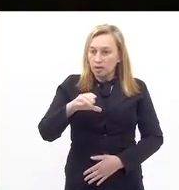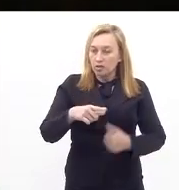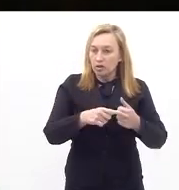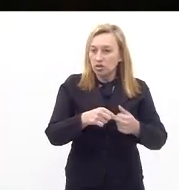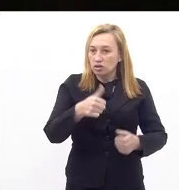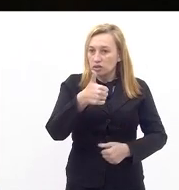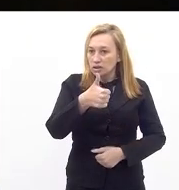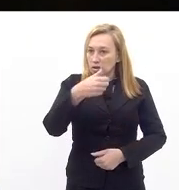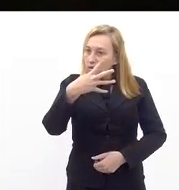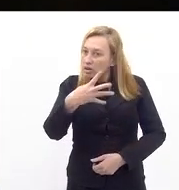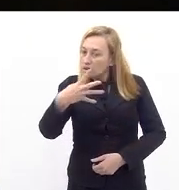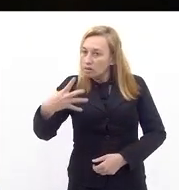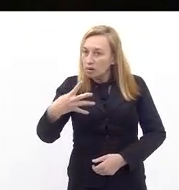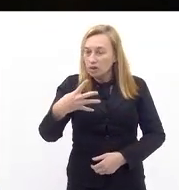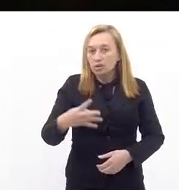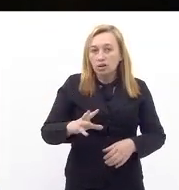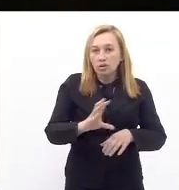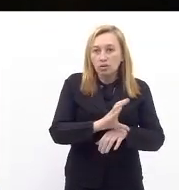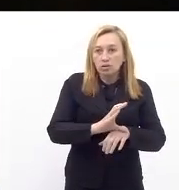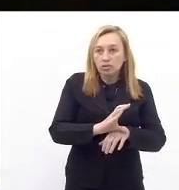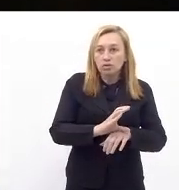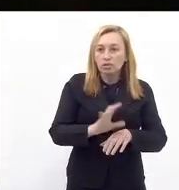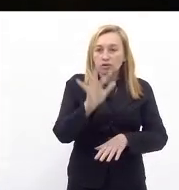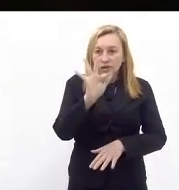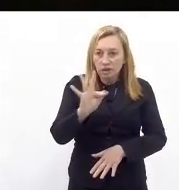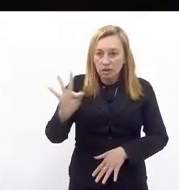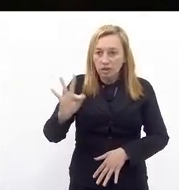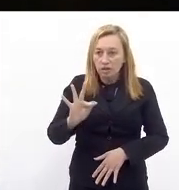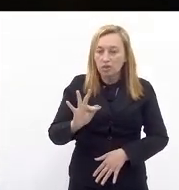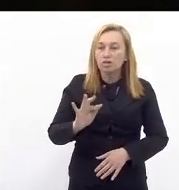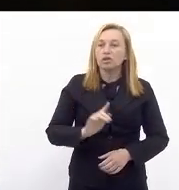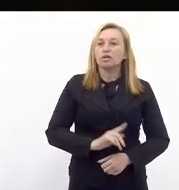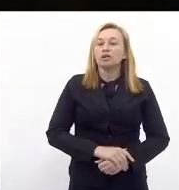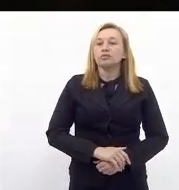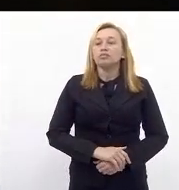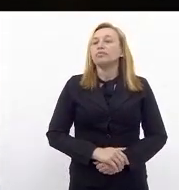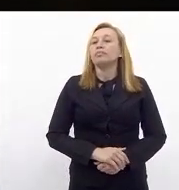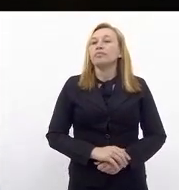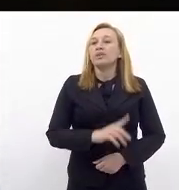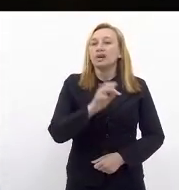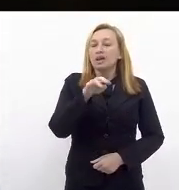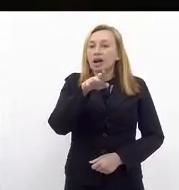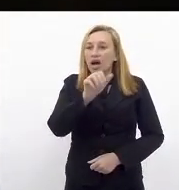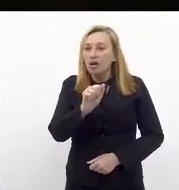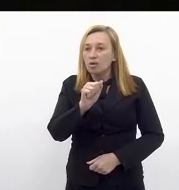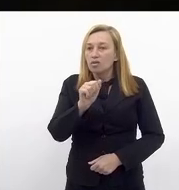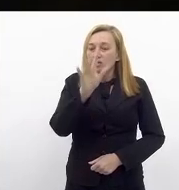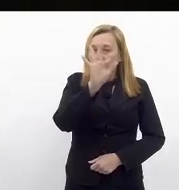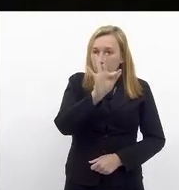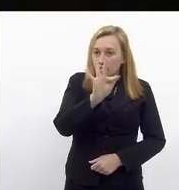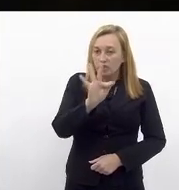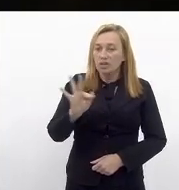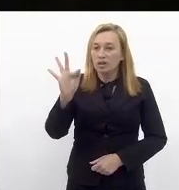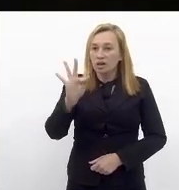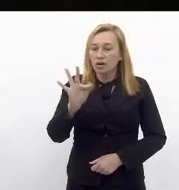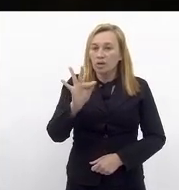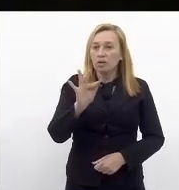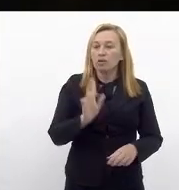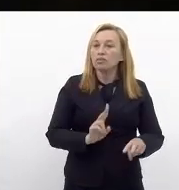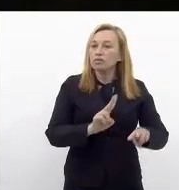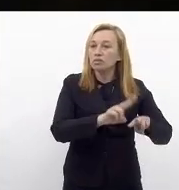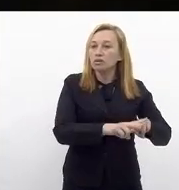artigo 144 da Constituição Federal e os ocupantes de cargo de agente Federal penitenciário